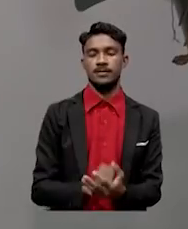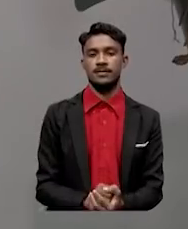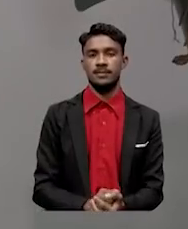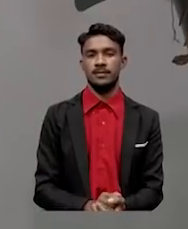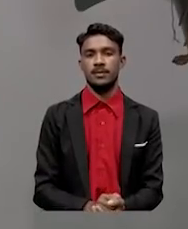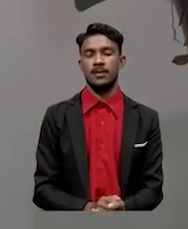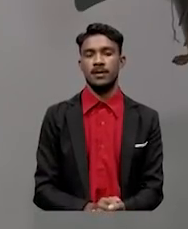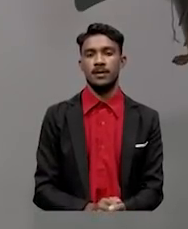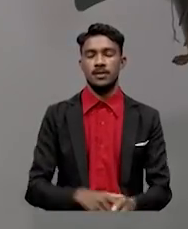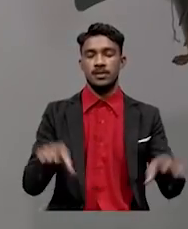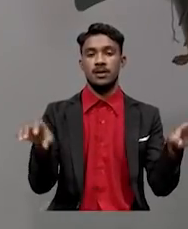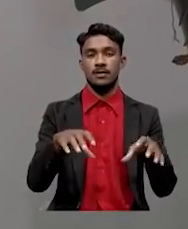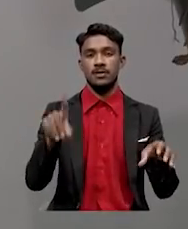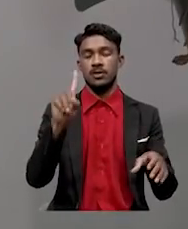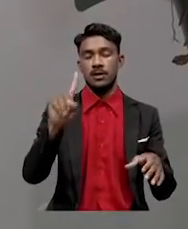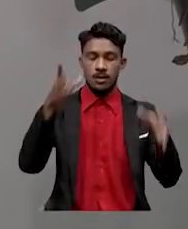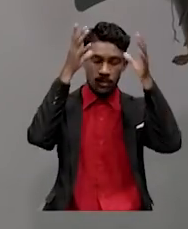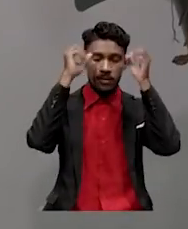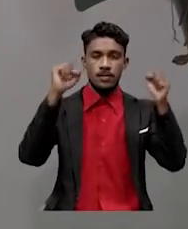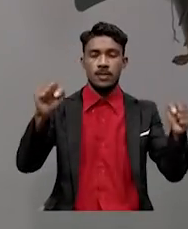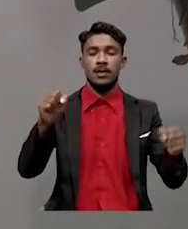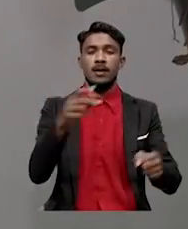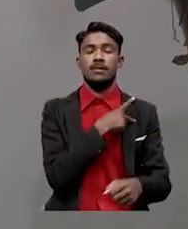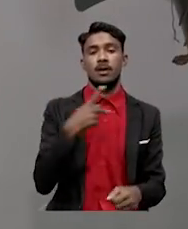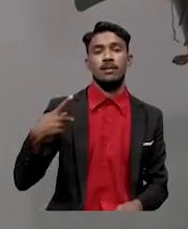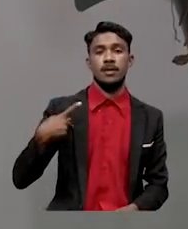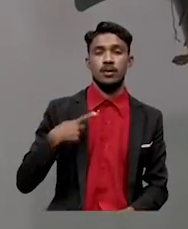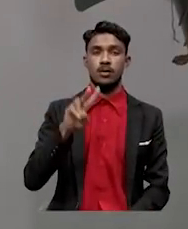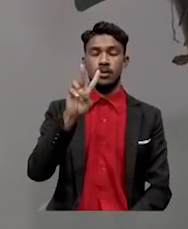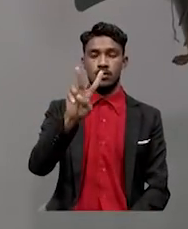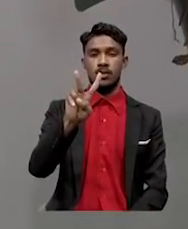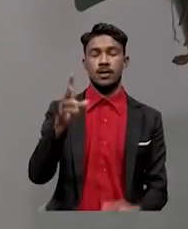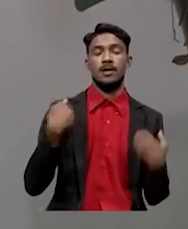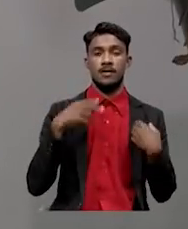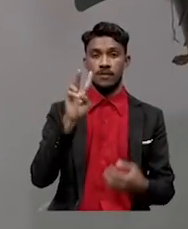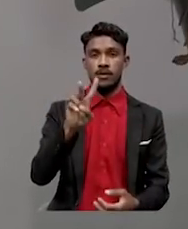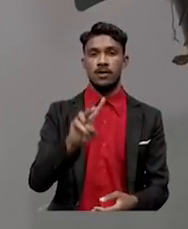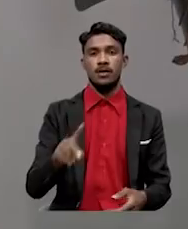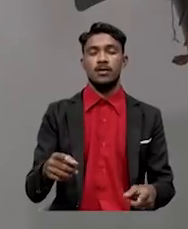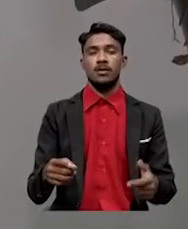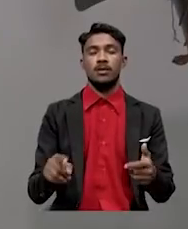Mandato ainda, né? E é presente o parlamento na Rua Queres. A salto do poder, né? Mas se era um,